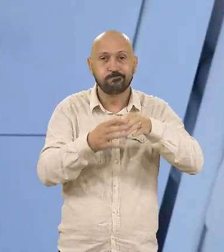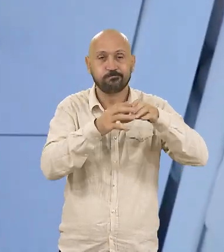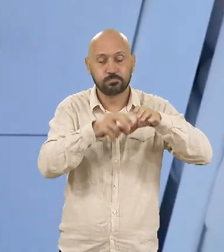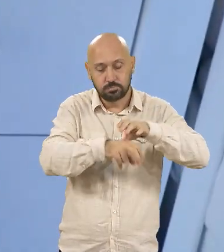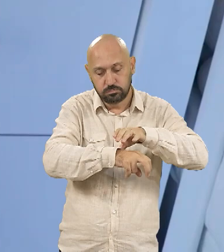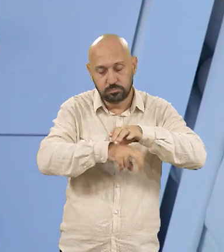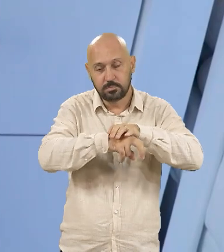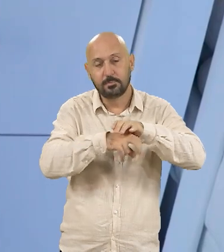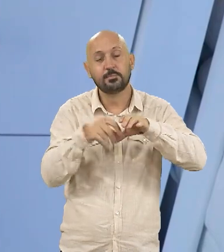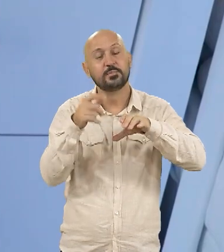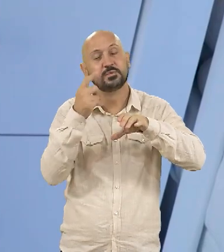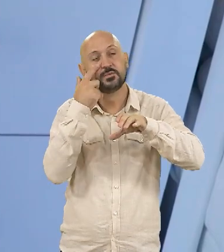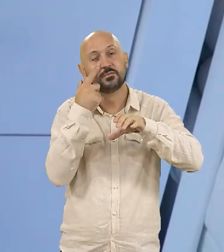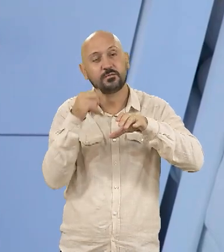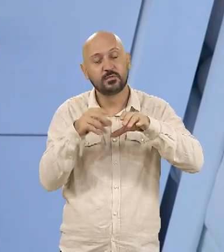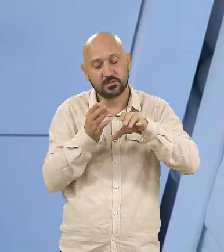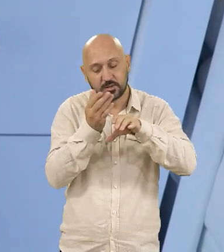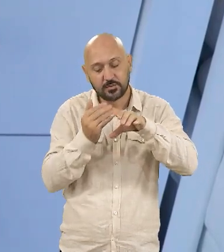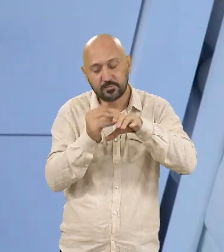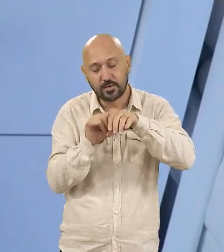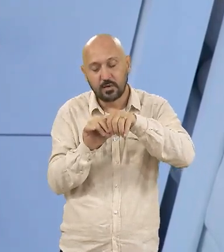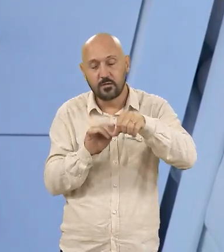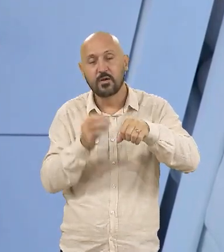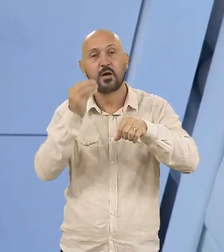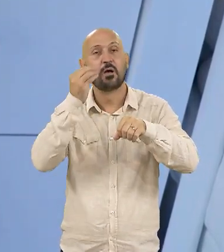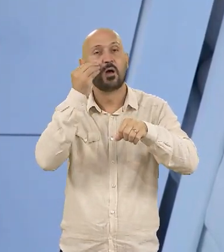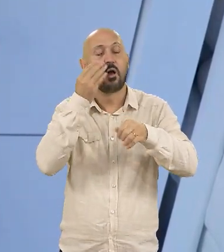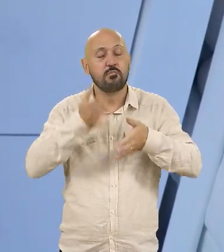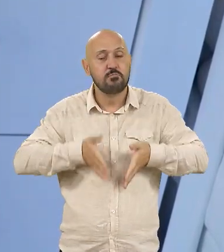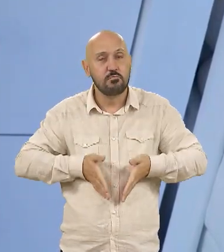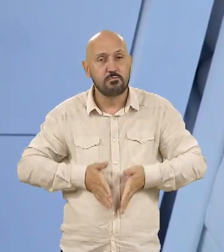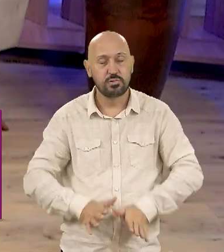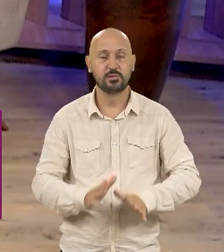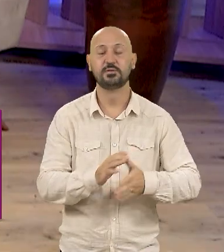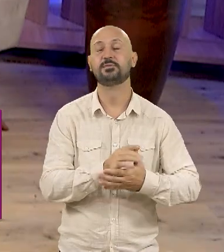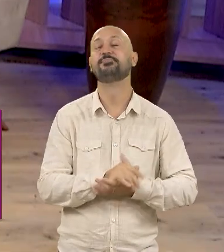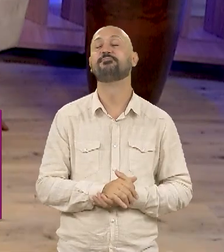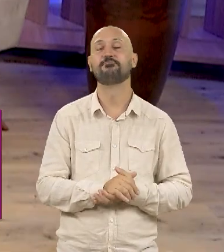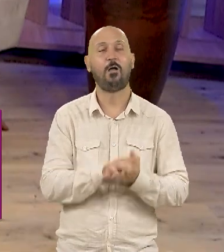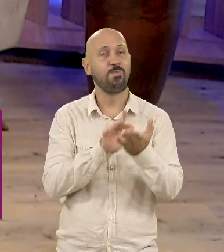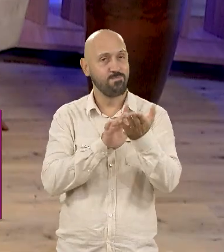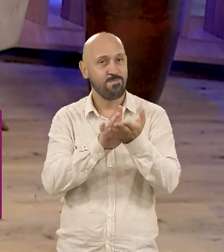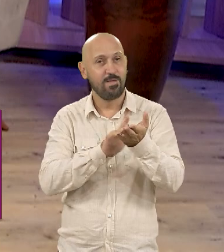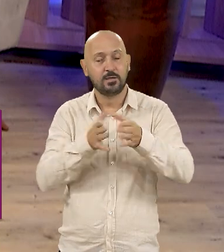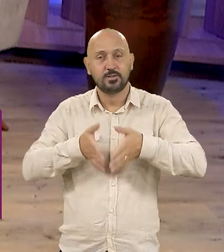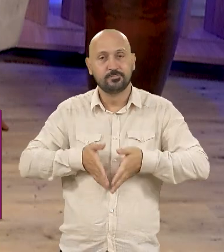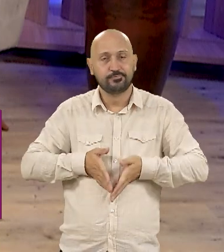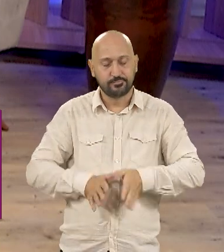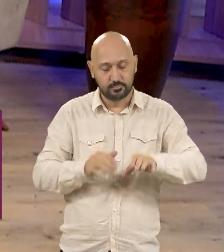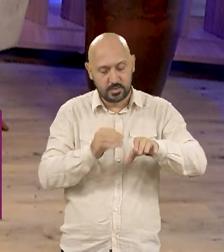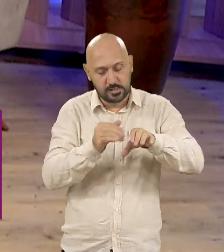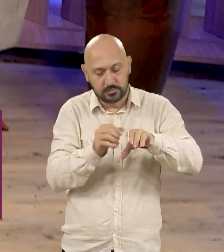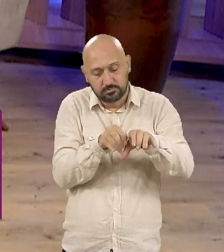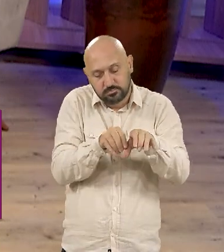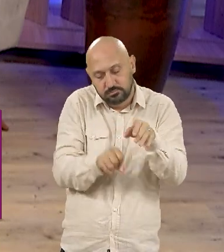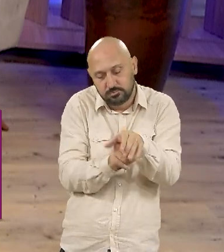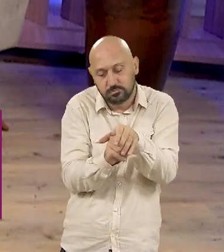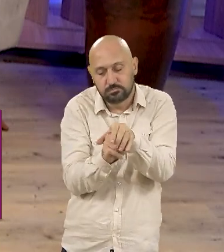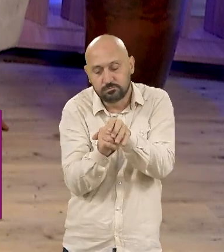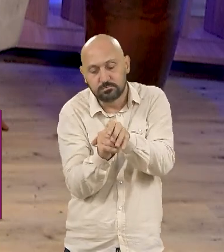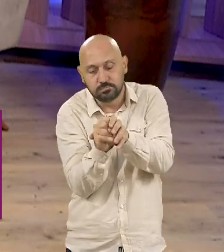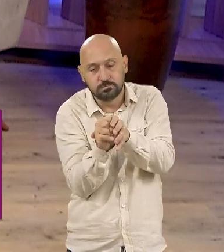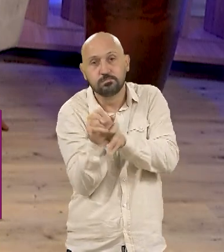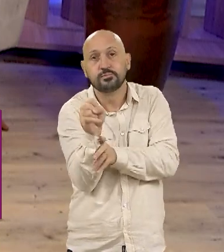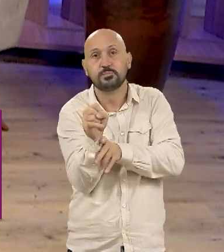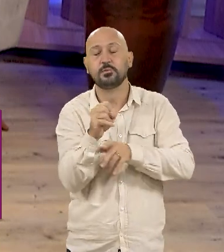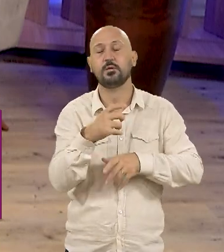até a sua residência, você fazer a simulação de um parto, né? Então é algo hoje que